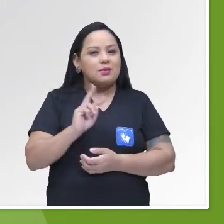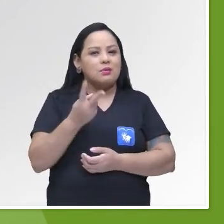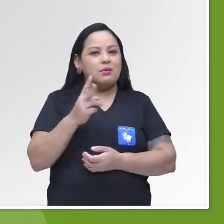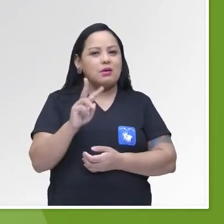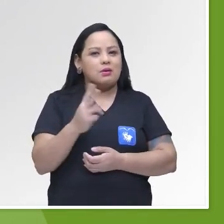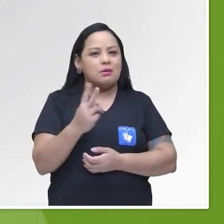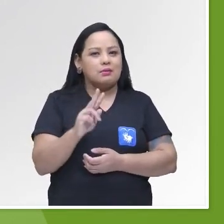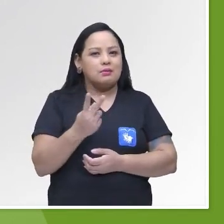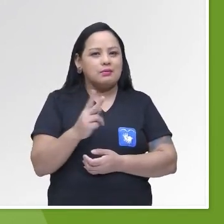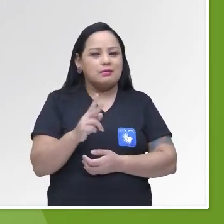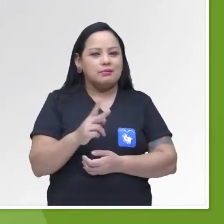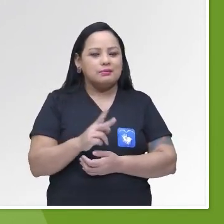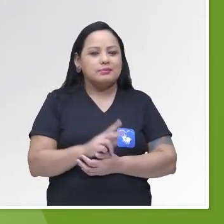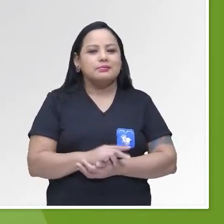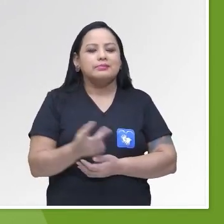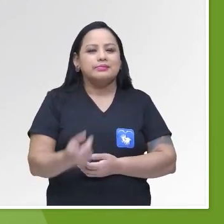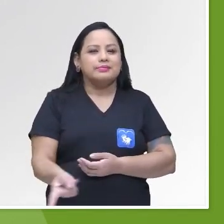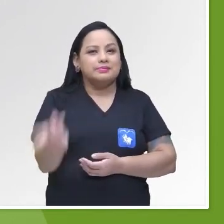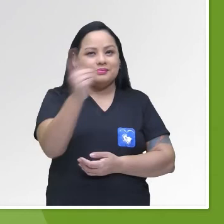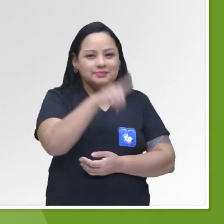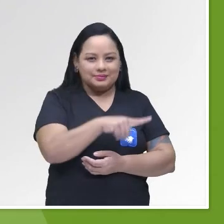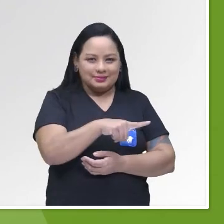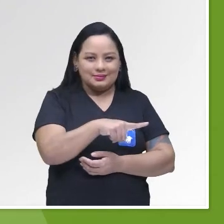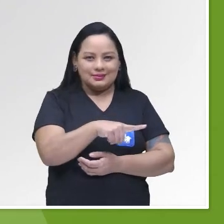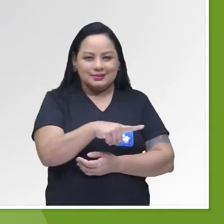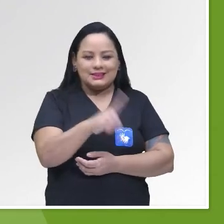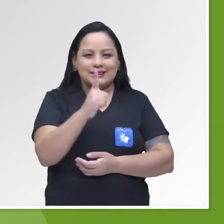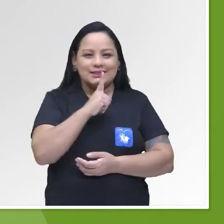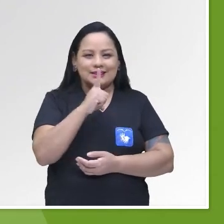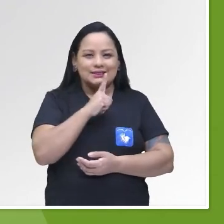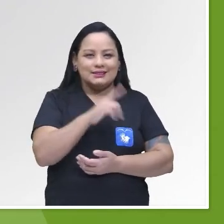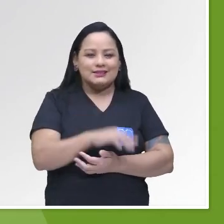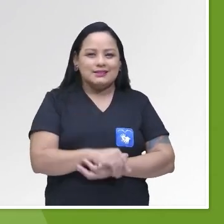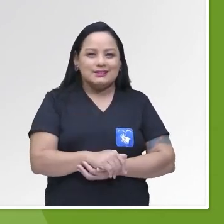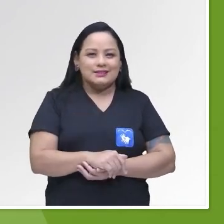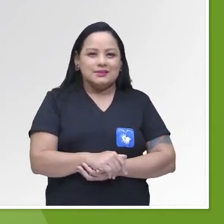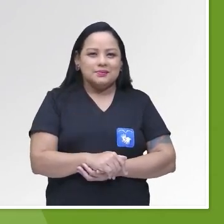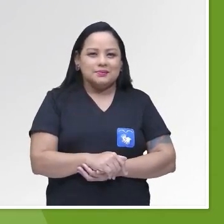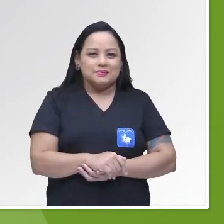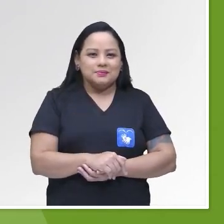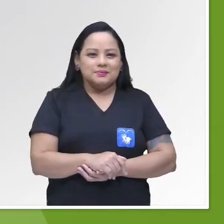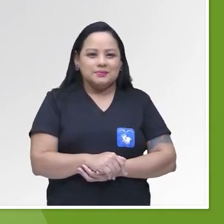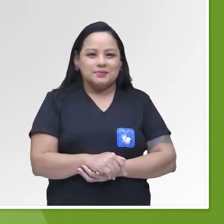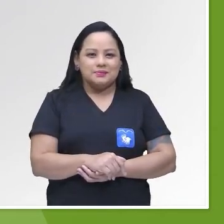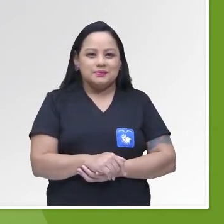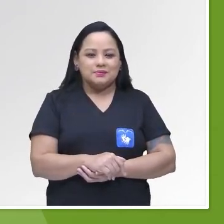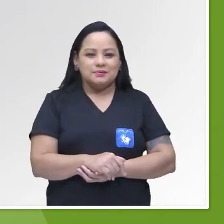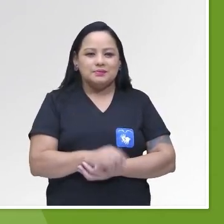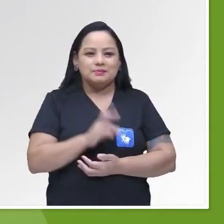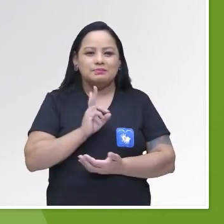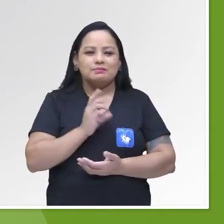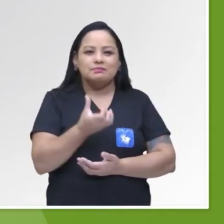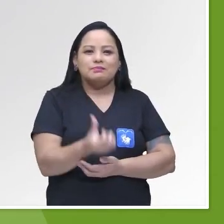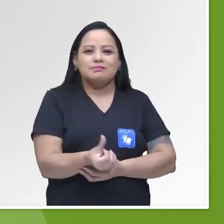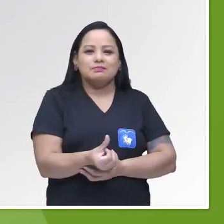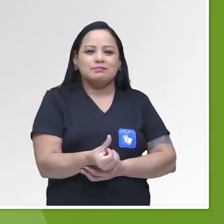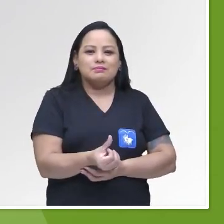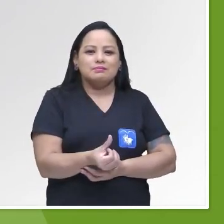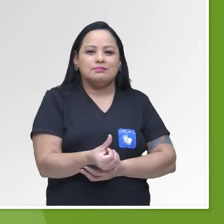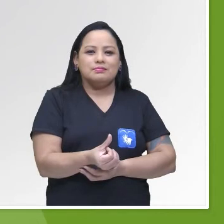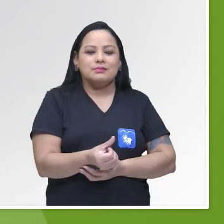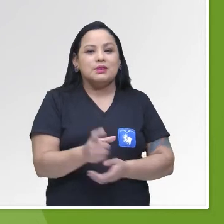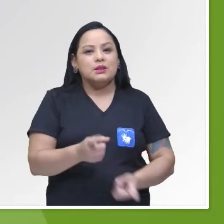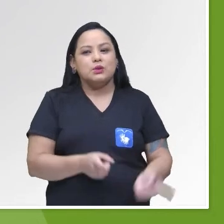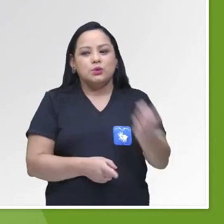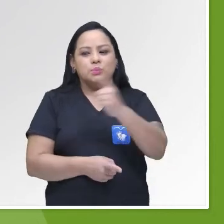hidrogênio, lá dos reagentes, ele passa a ter 6. E lá